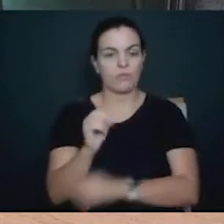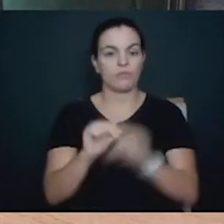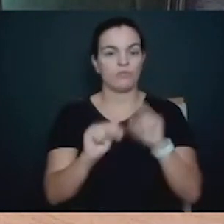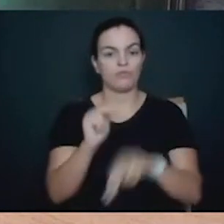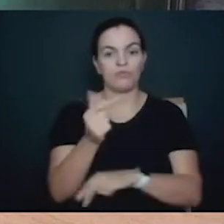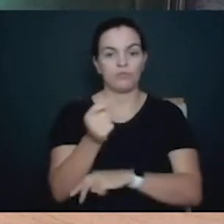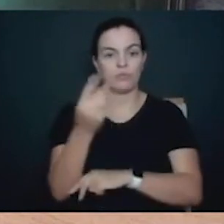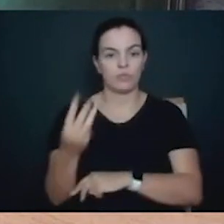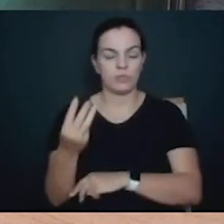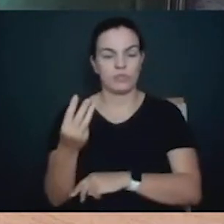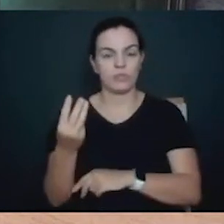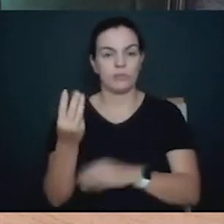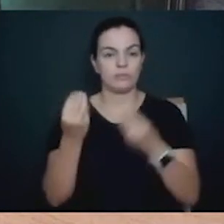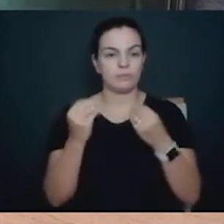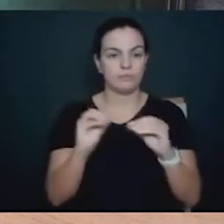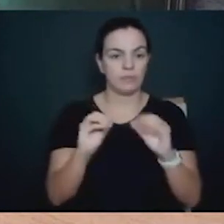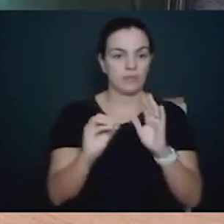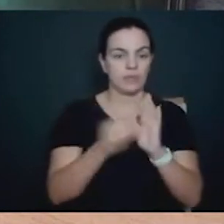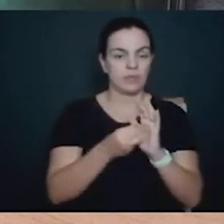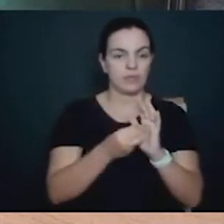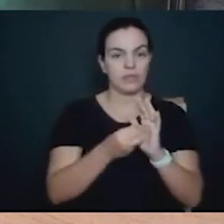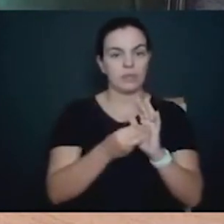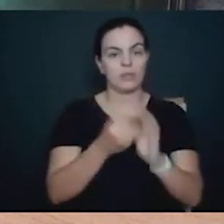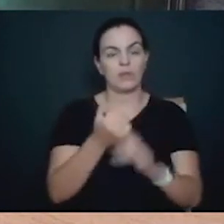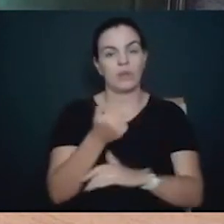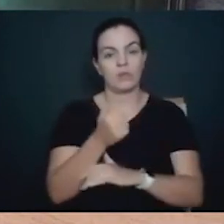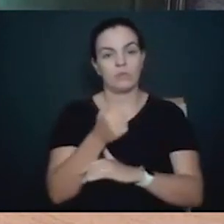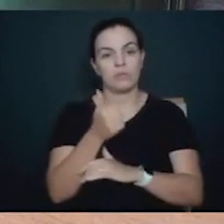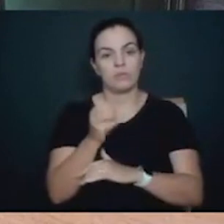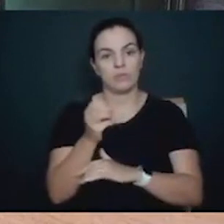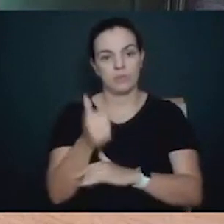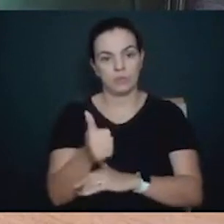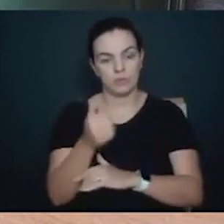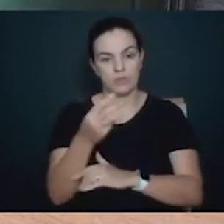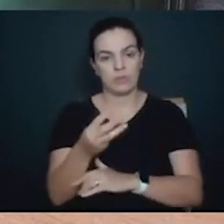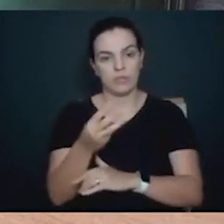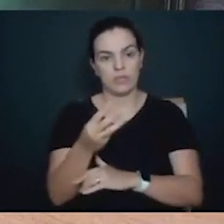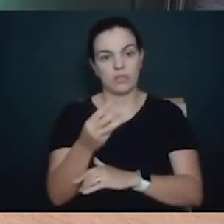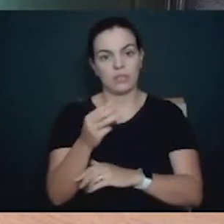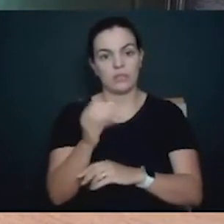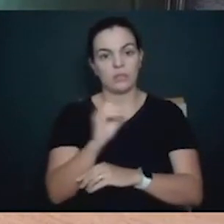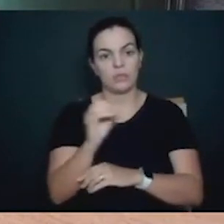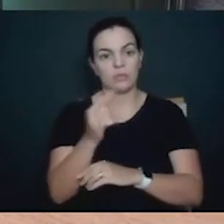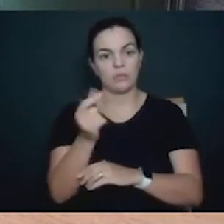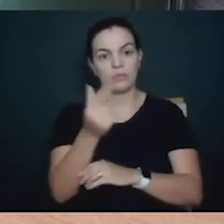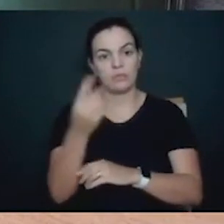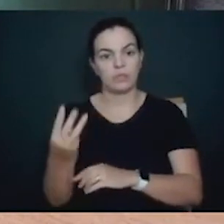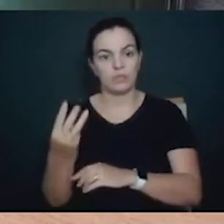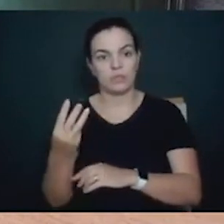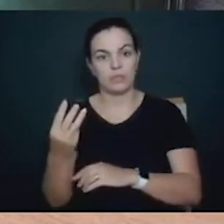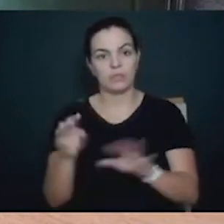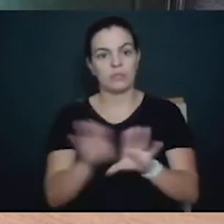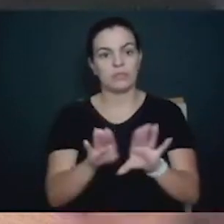instrução, pareceres e emendas no Diário da Câmara, número 11.101, de 3/10/2023, Também temos as